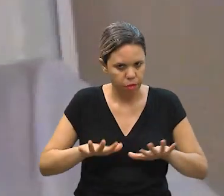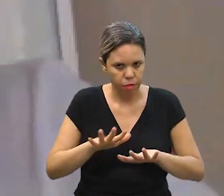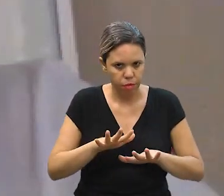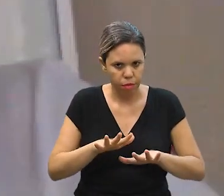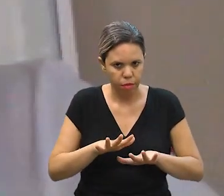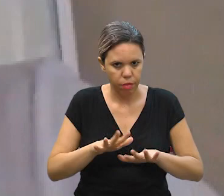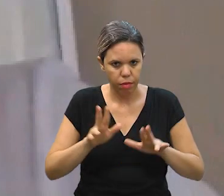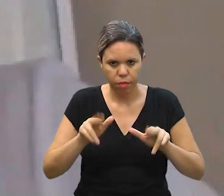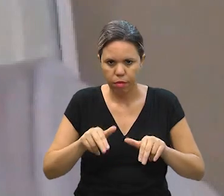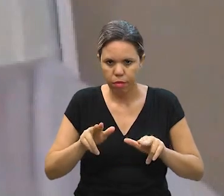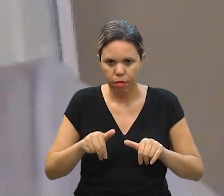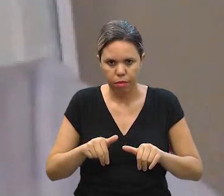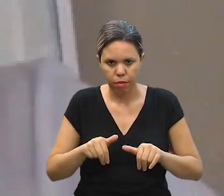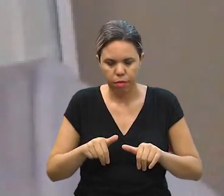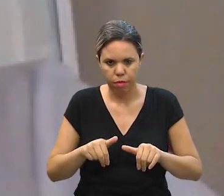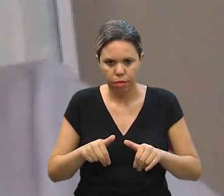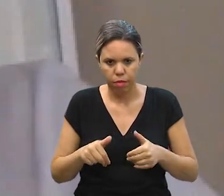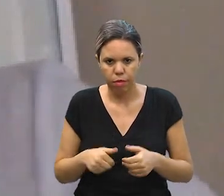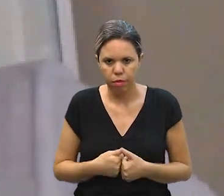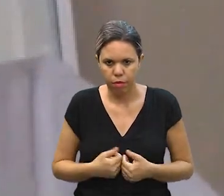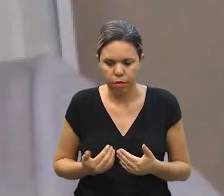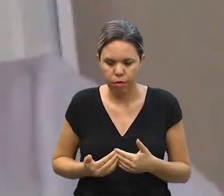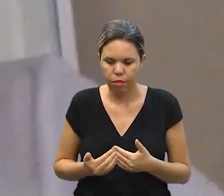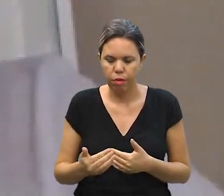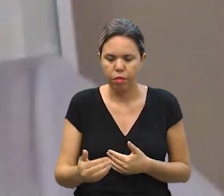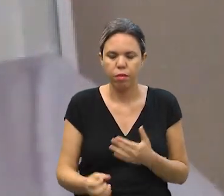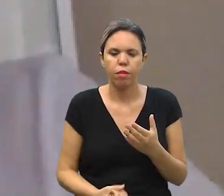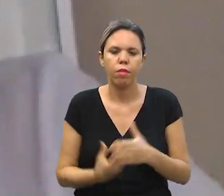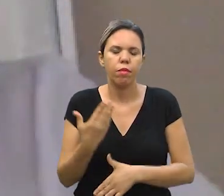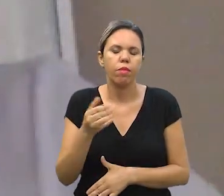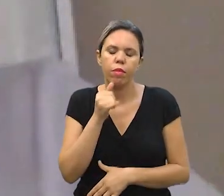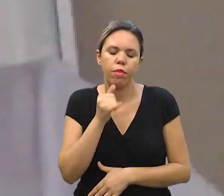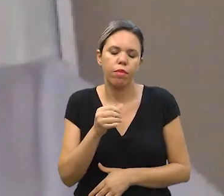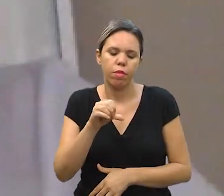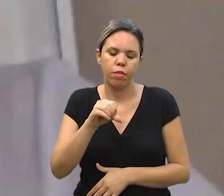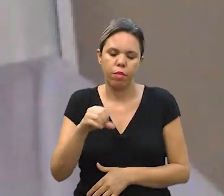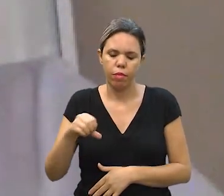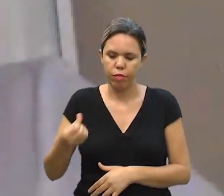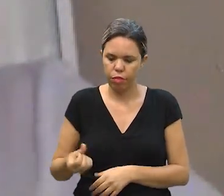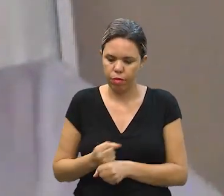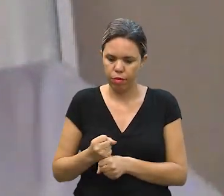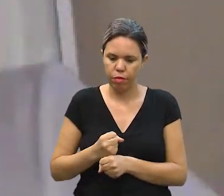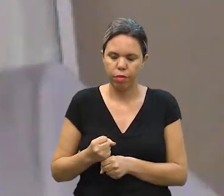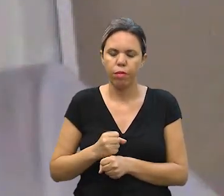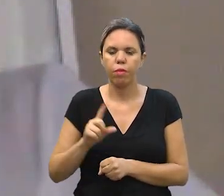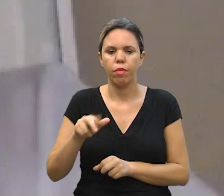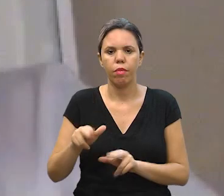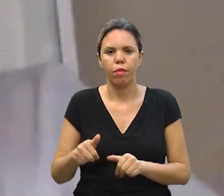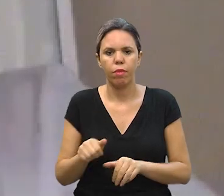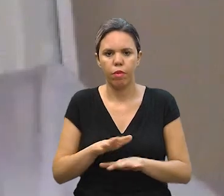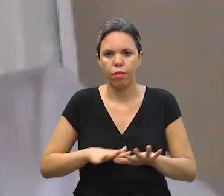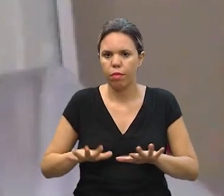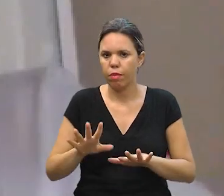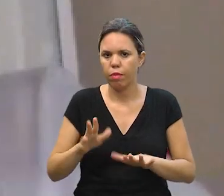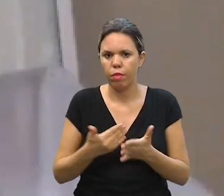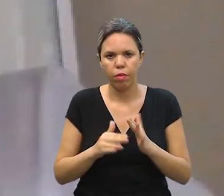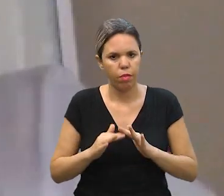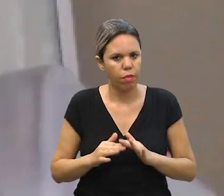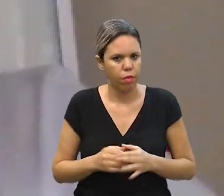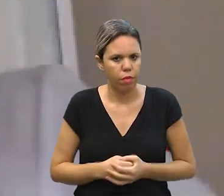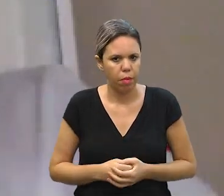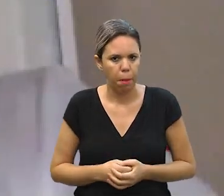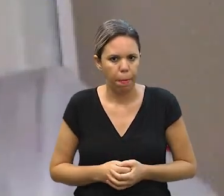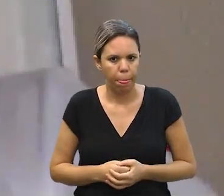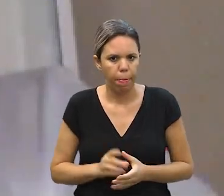especial nunca, a partir de 96, foi considerada uma escola